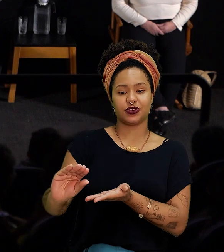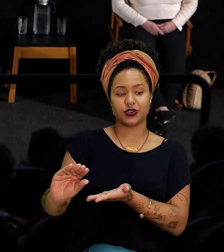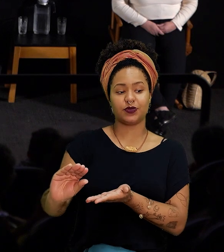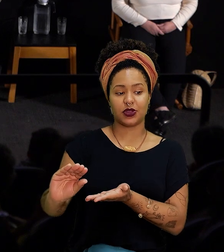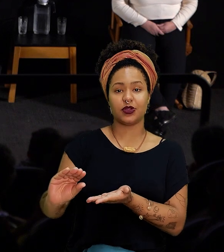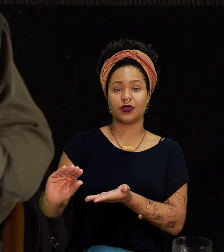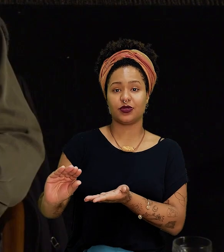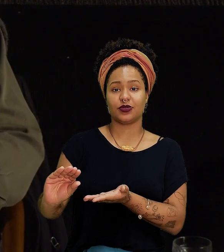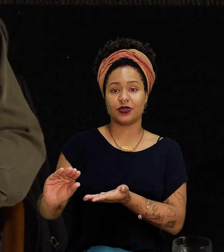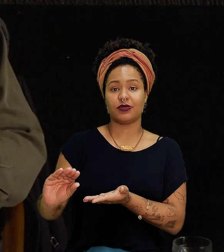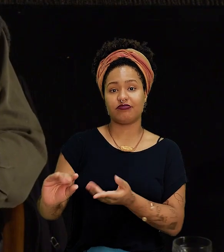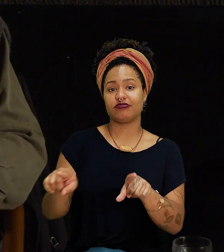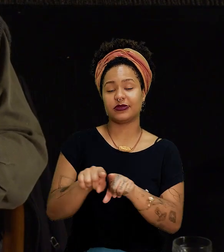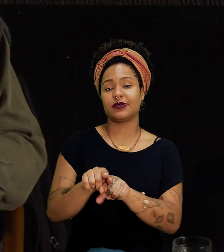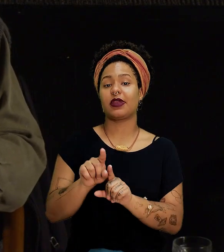investimento em